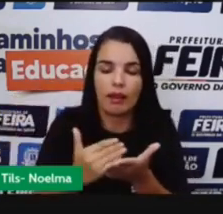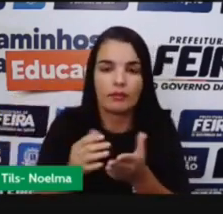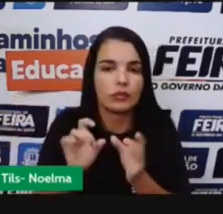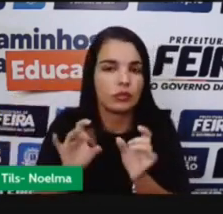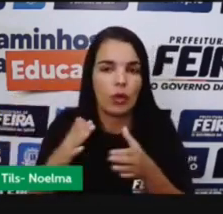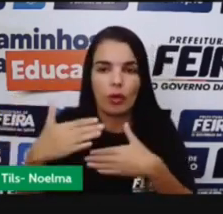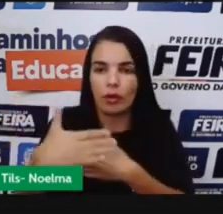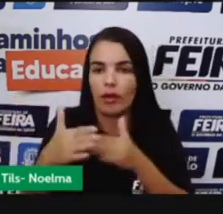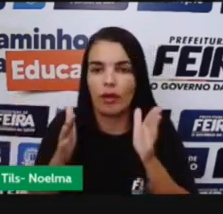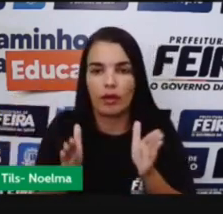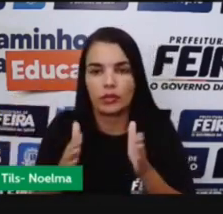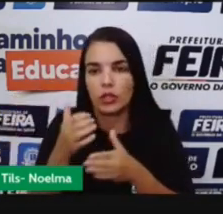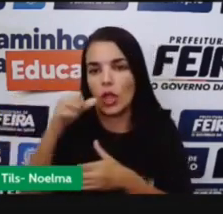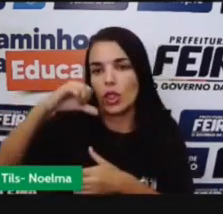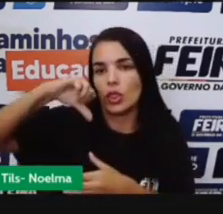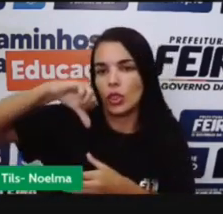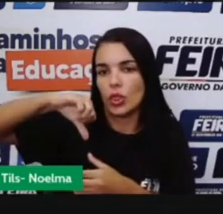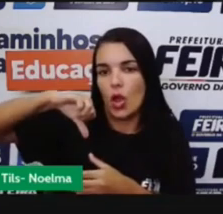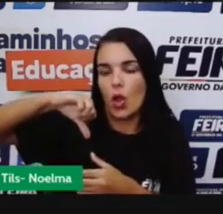essa informação aqui.